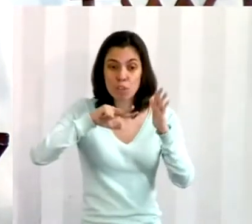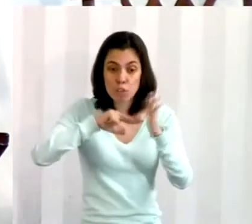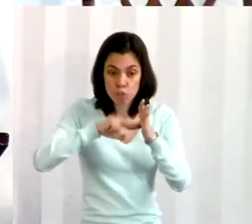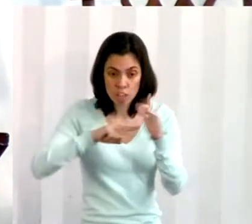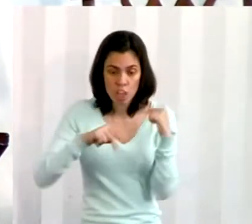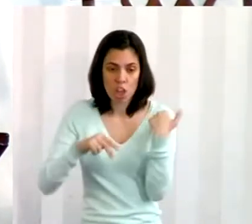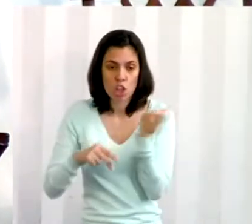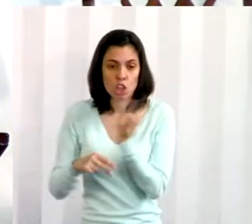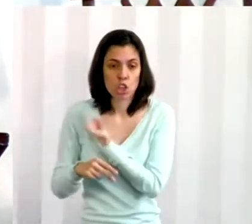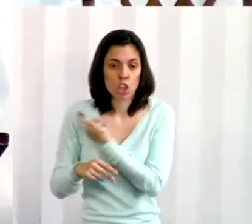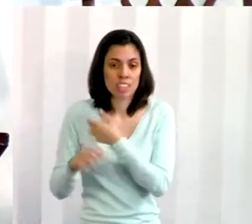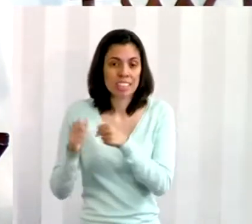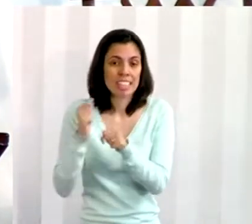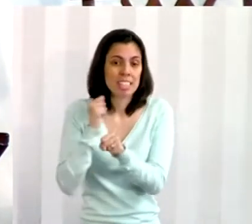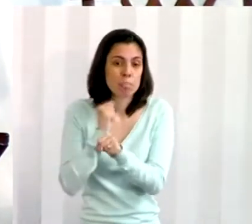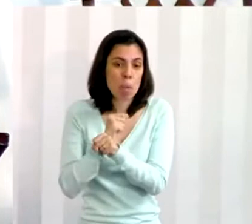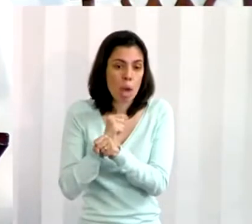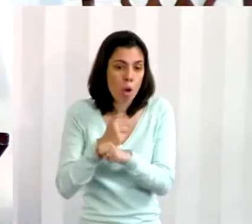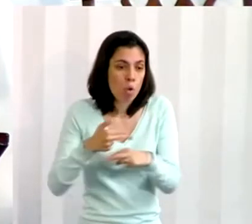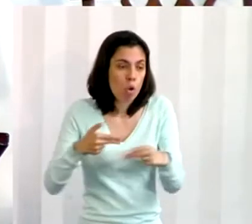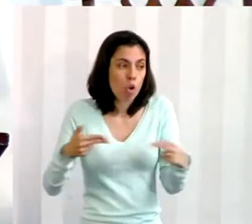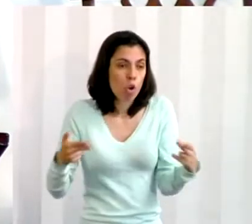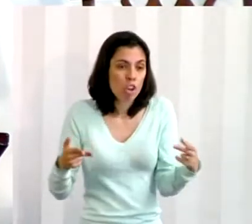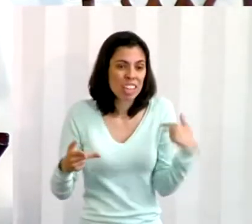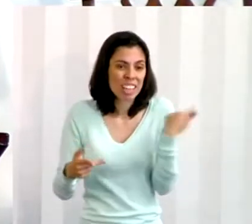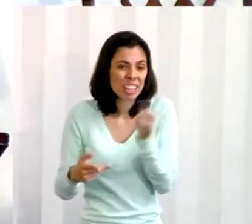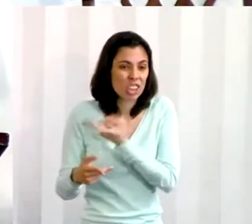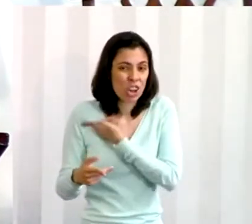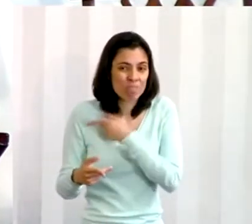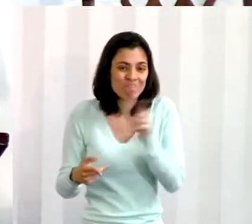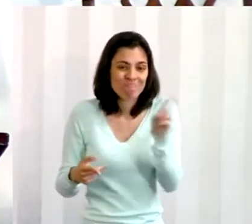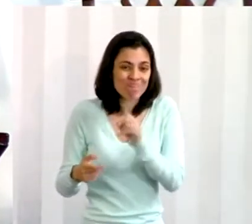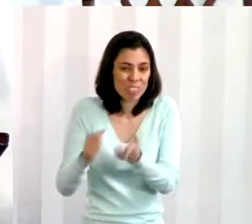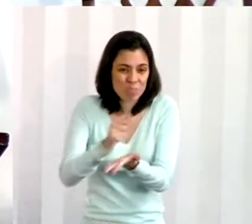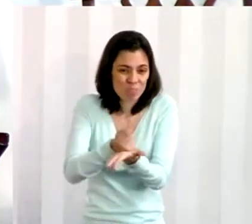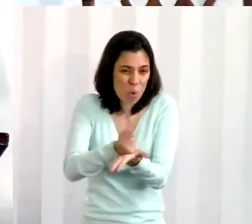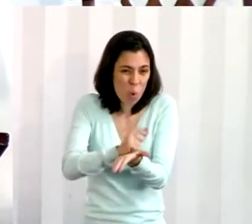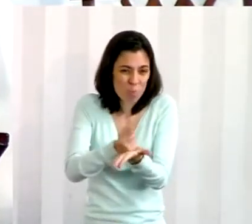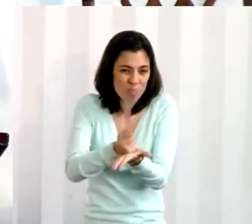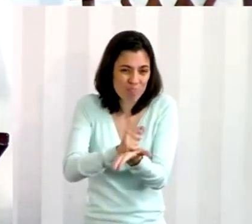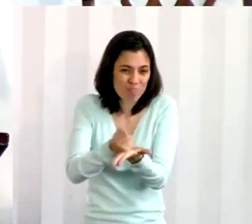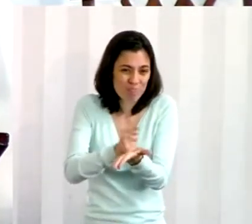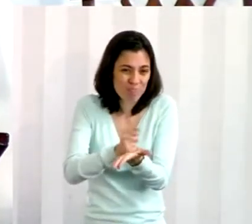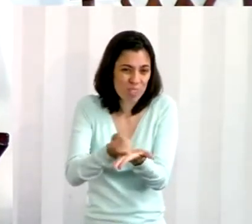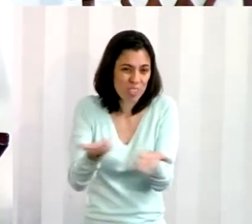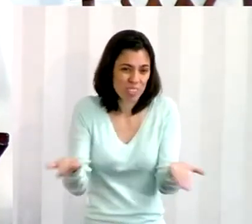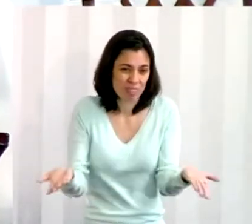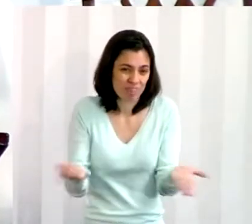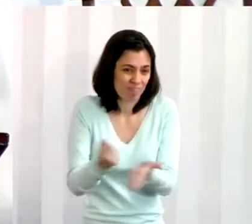Então, quanta paciência alguém precisa ter para esperar